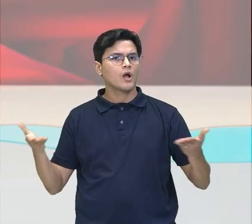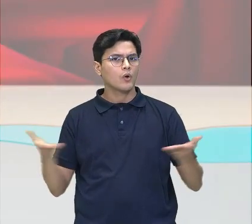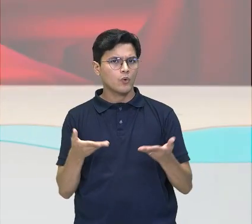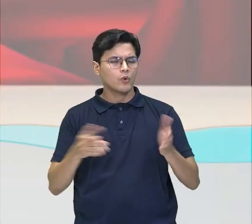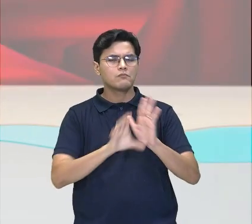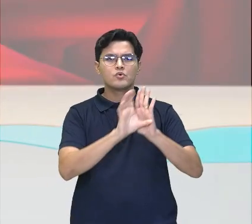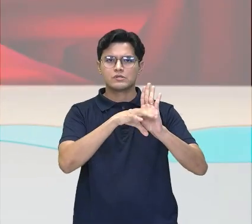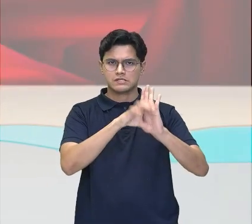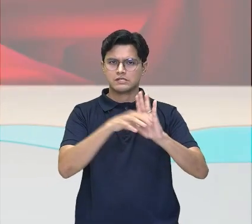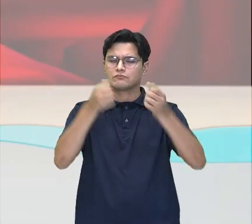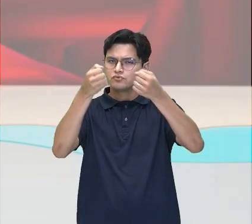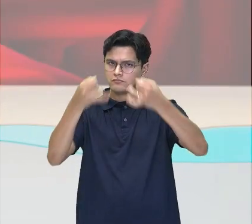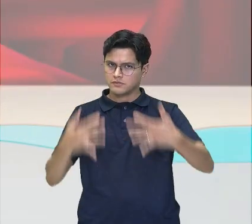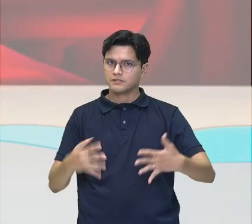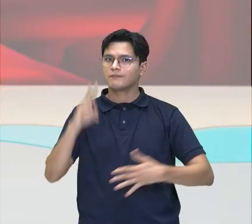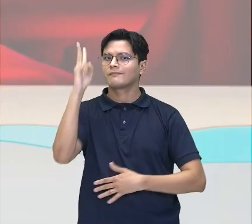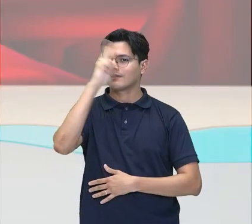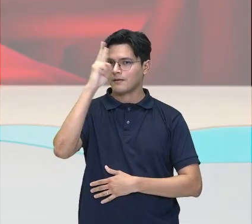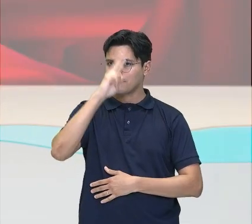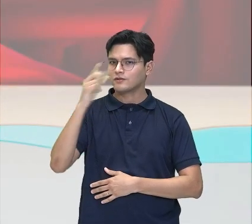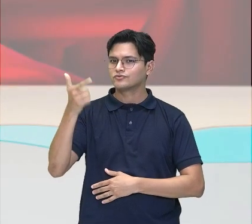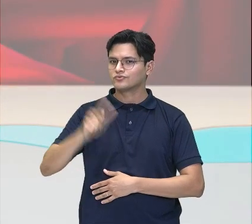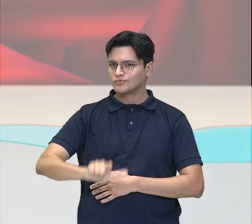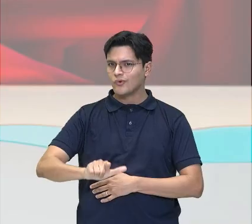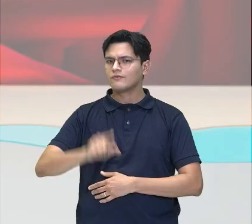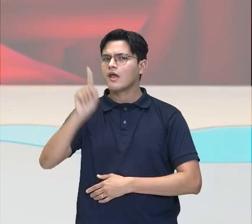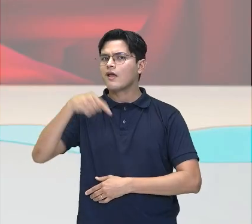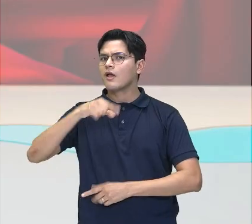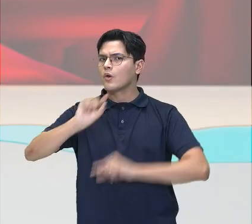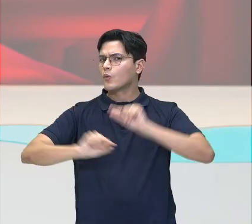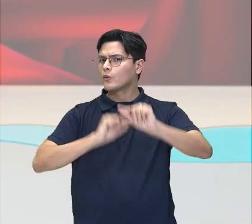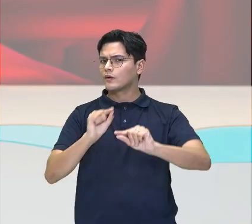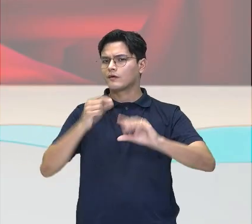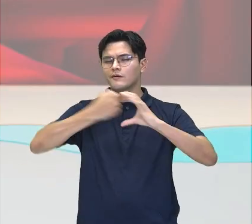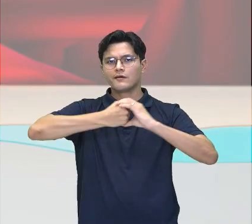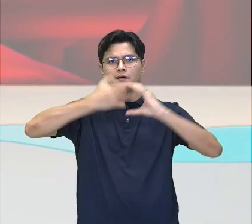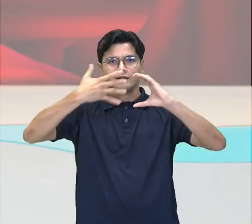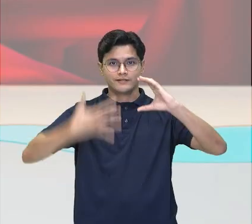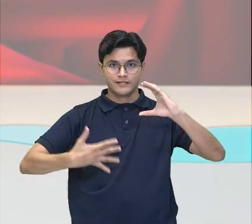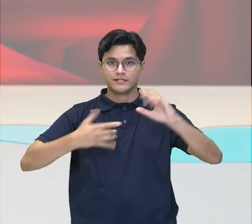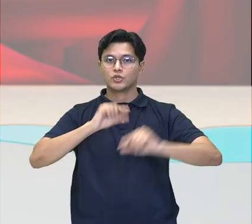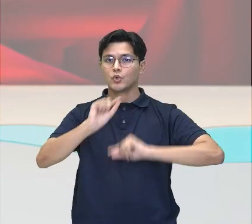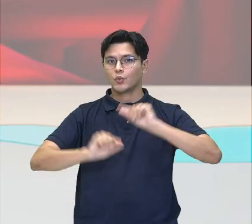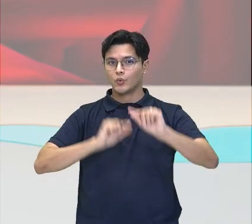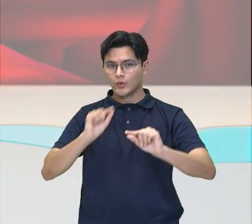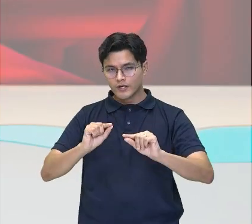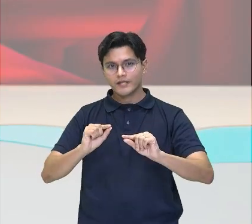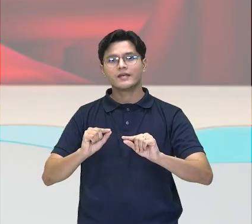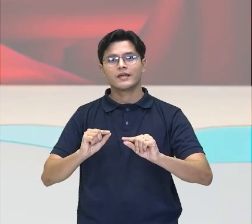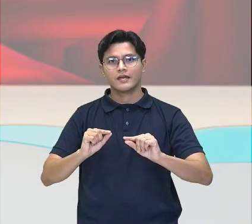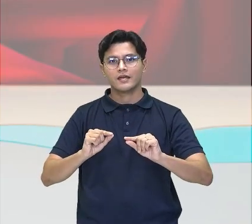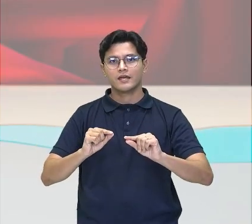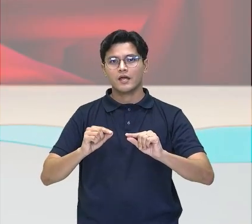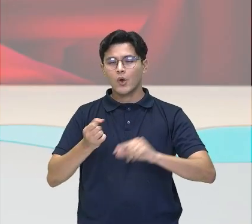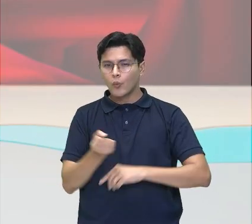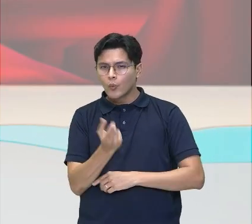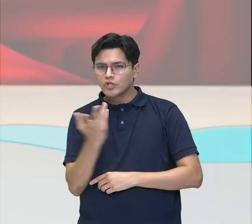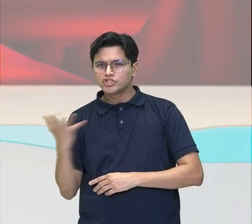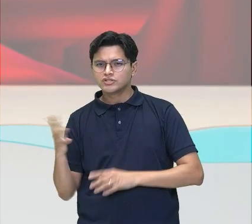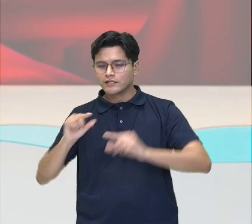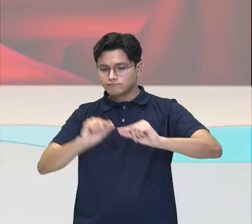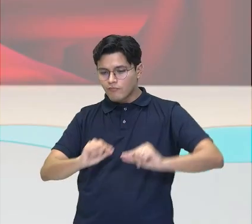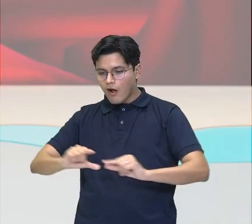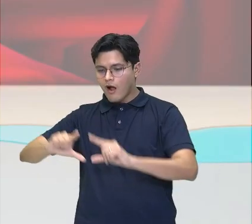conceito, vai relembrar. As dislipidemias, elas são caracterizadas pela presença de níveis elevados de lipídios. Mas o